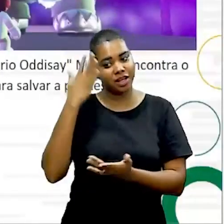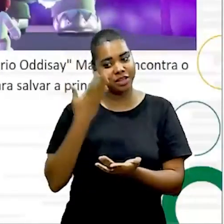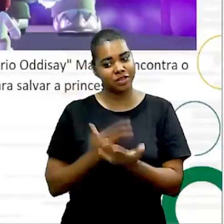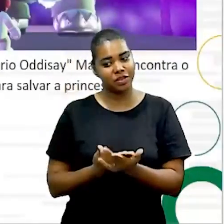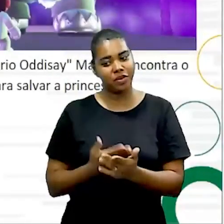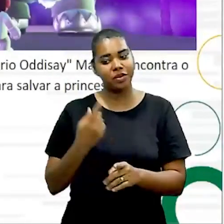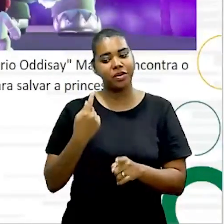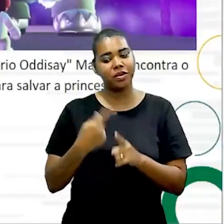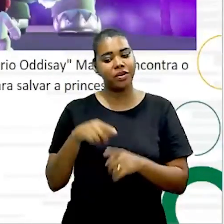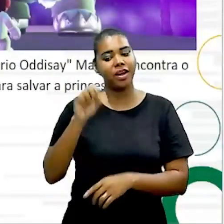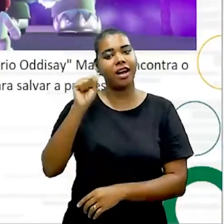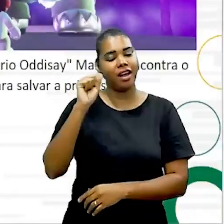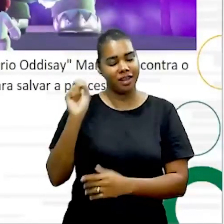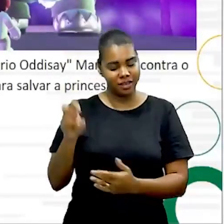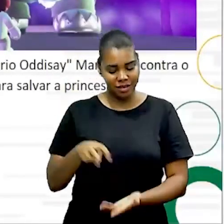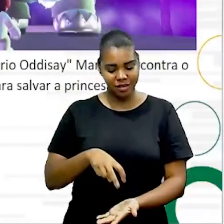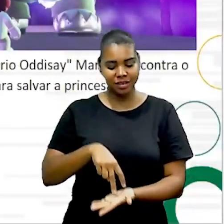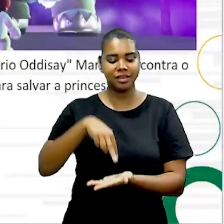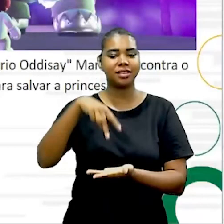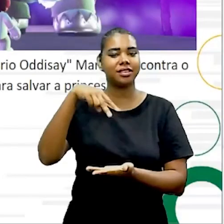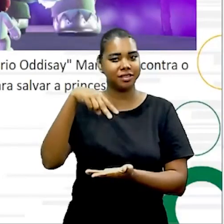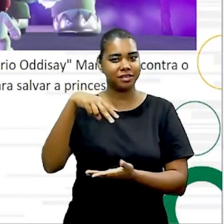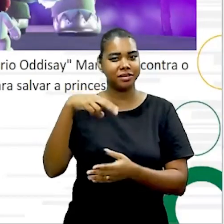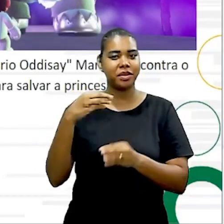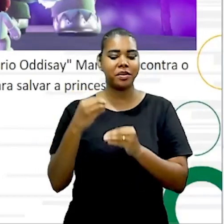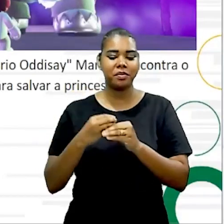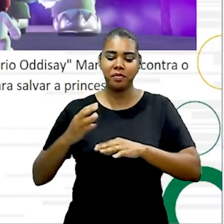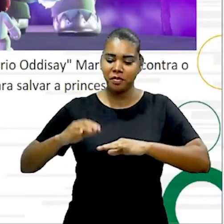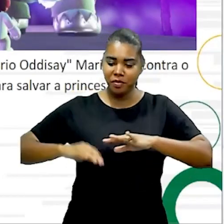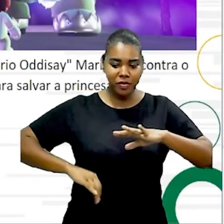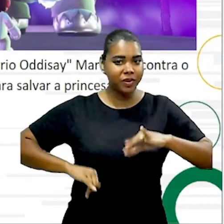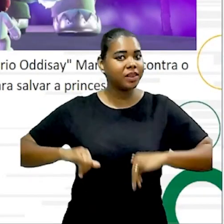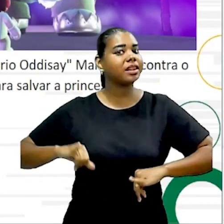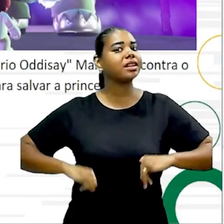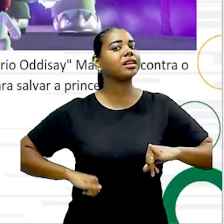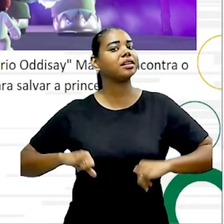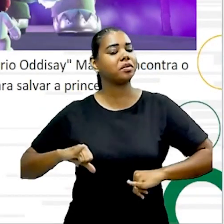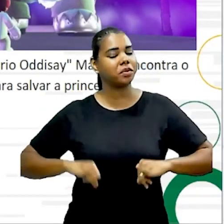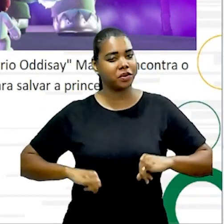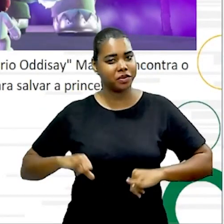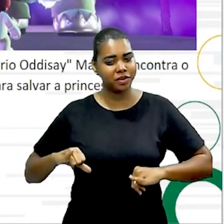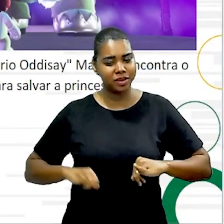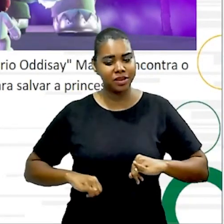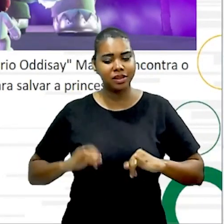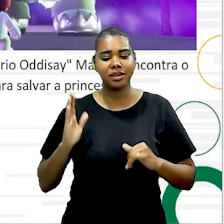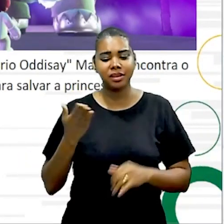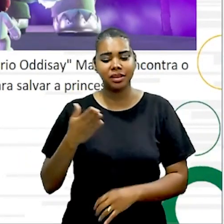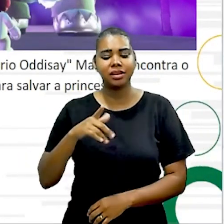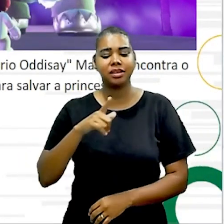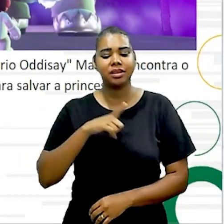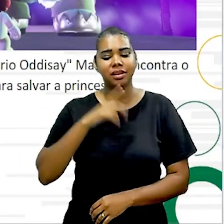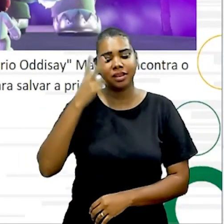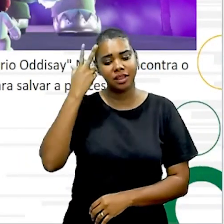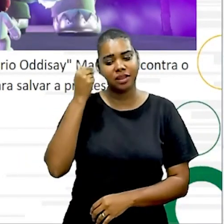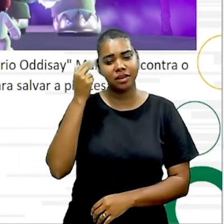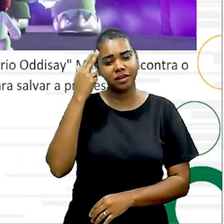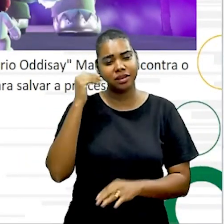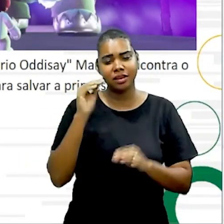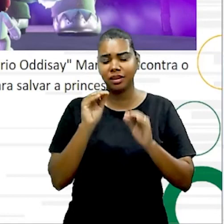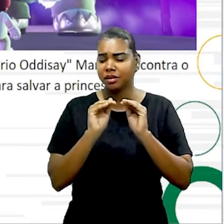Porque aí sim vai ter a ressurreição. Quando o herói passa pela aprovação, tem o equipamento, volta à normalidade por um